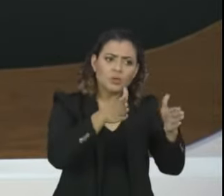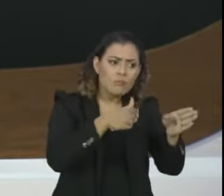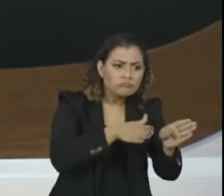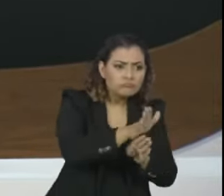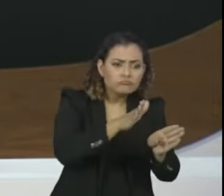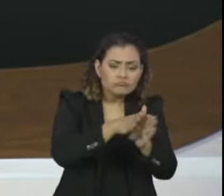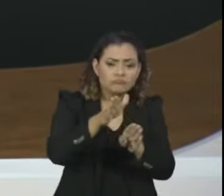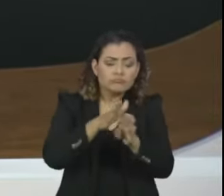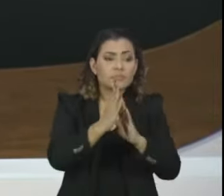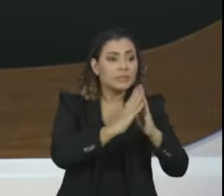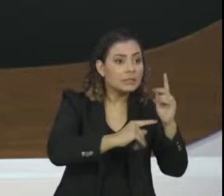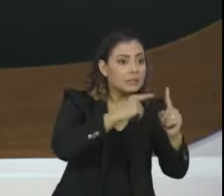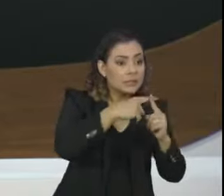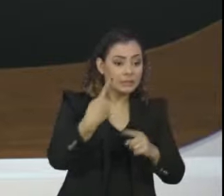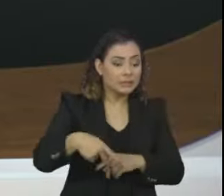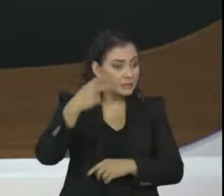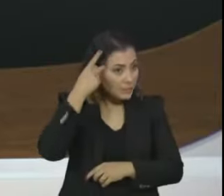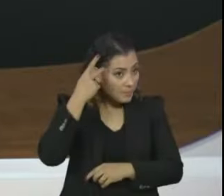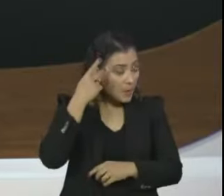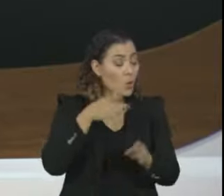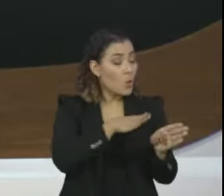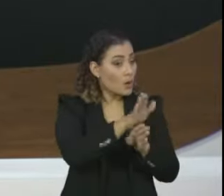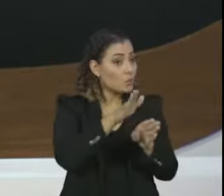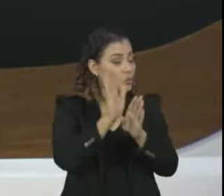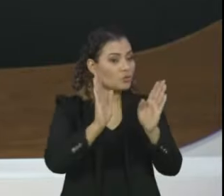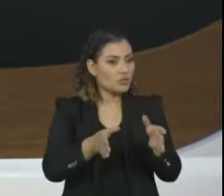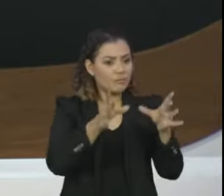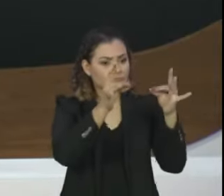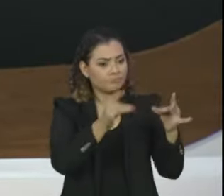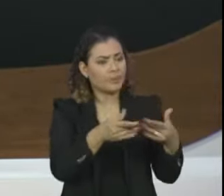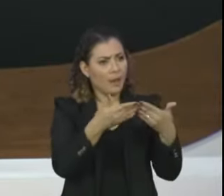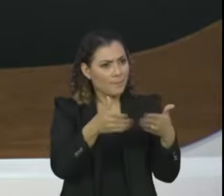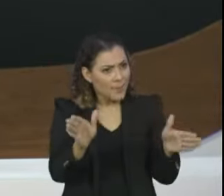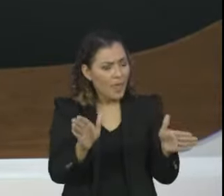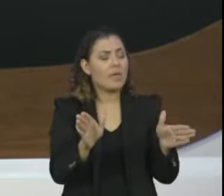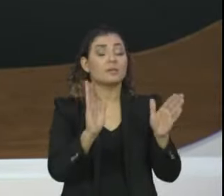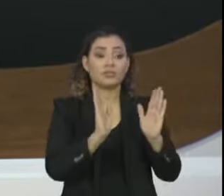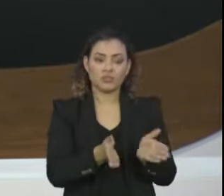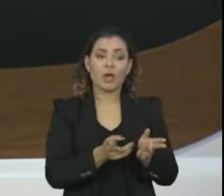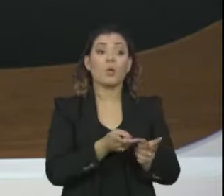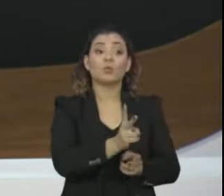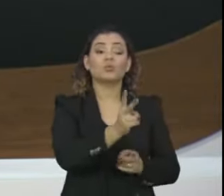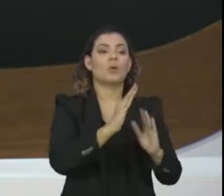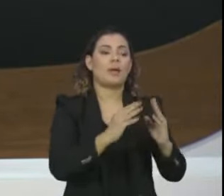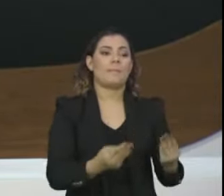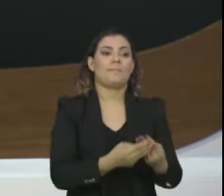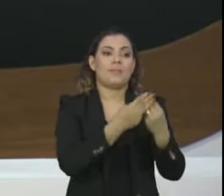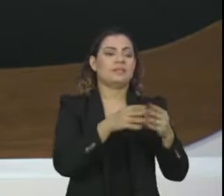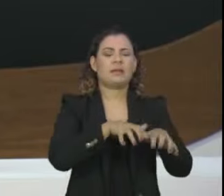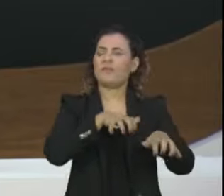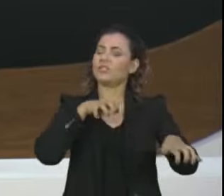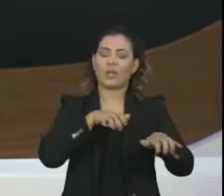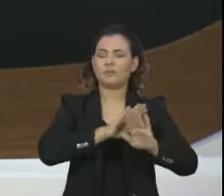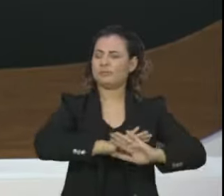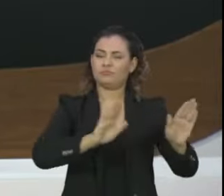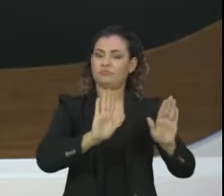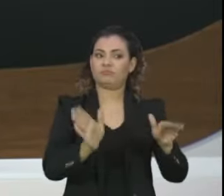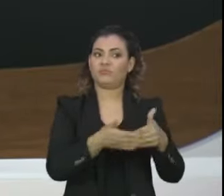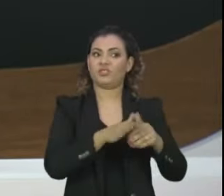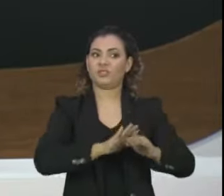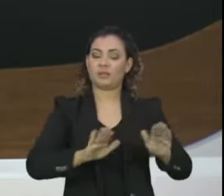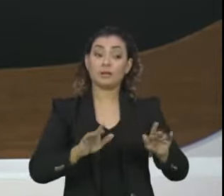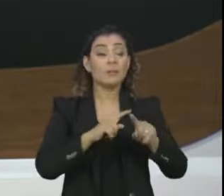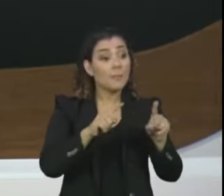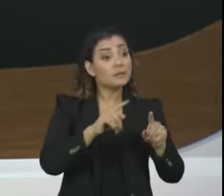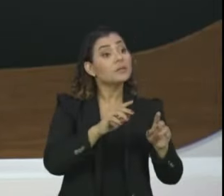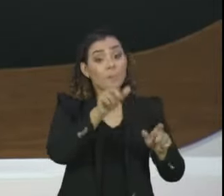orientar as igrejas de São Paulo que ela se mantivessem abertas e realizar e remotamente sem fiéis